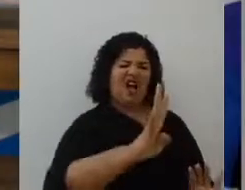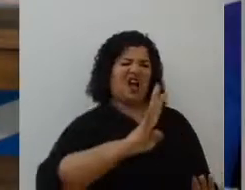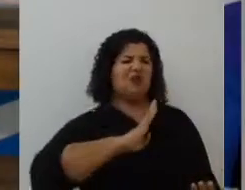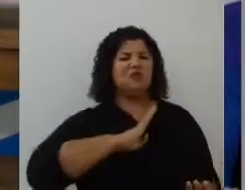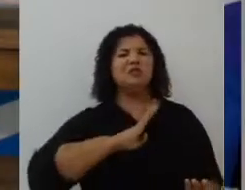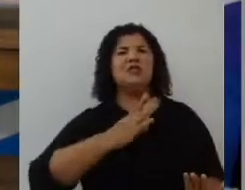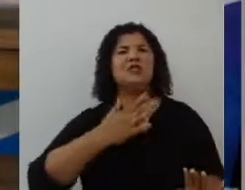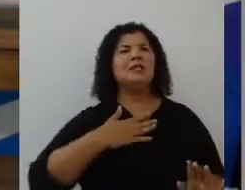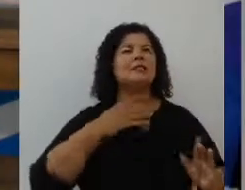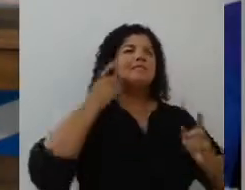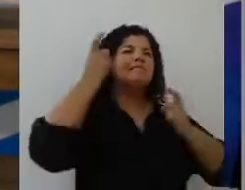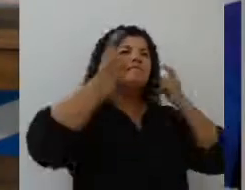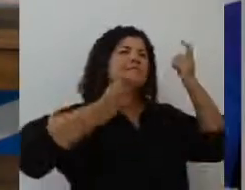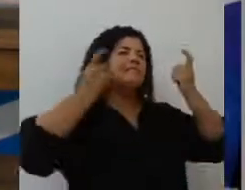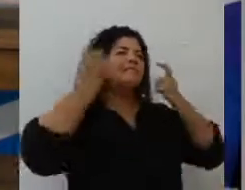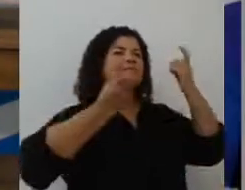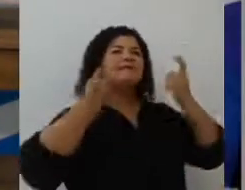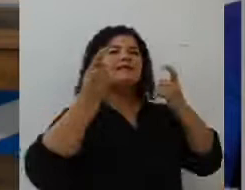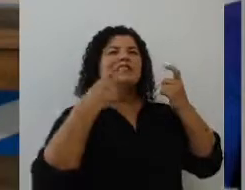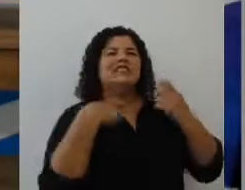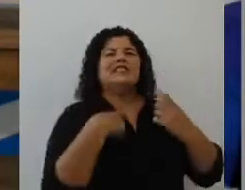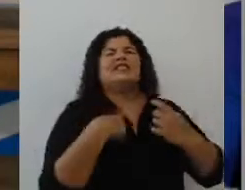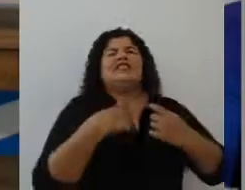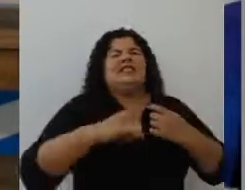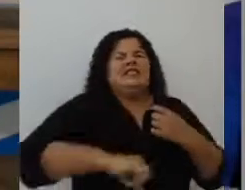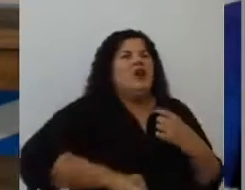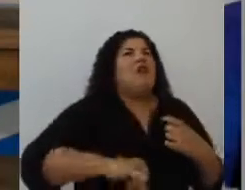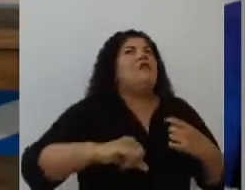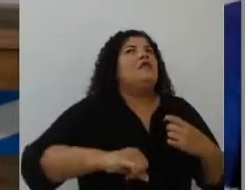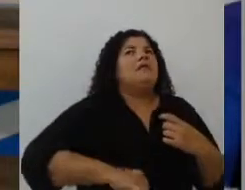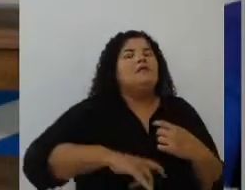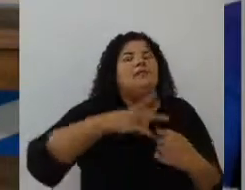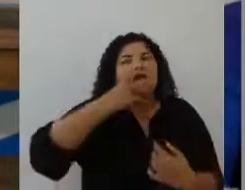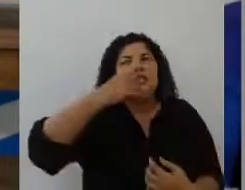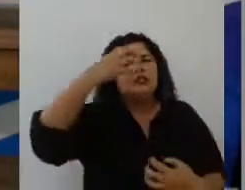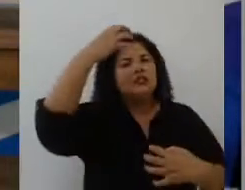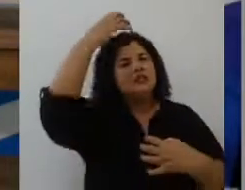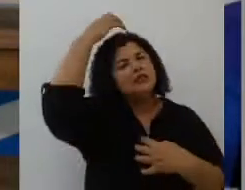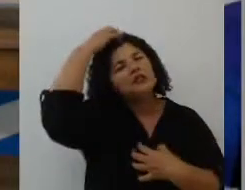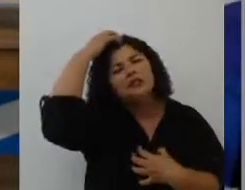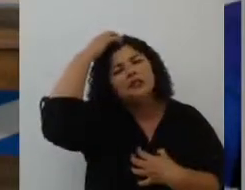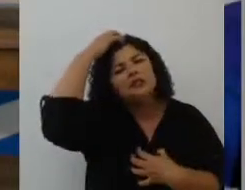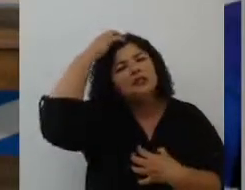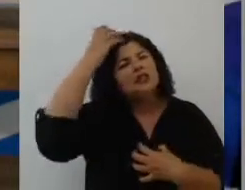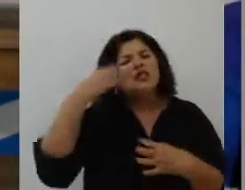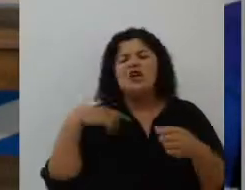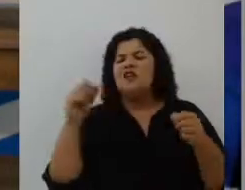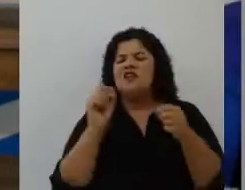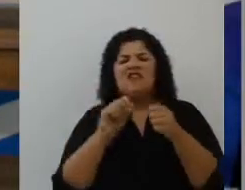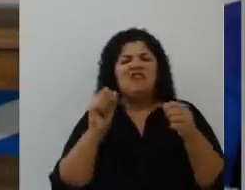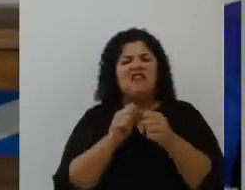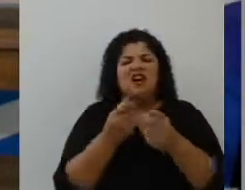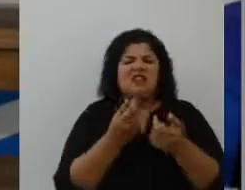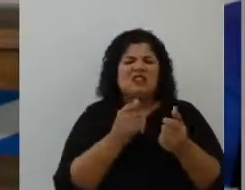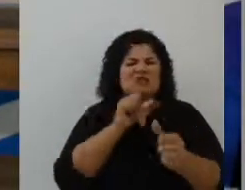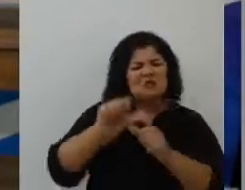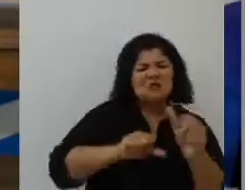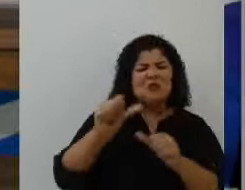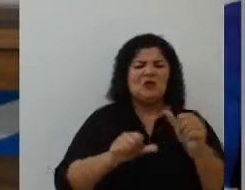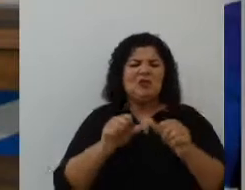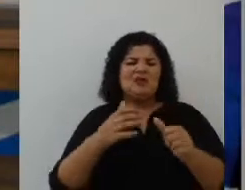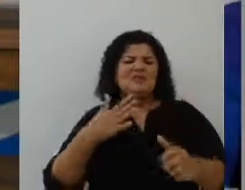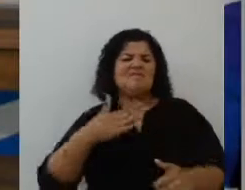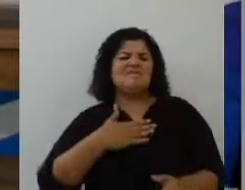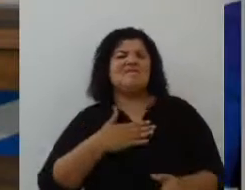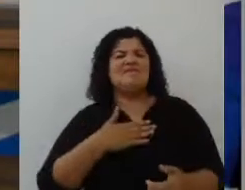me preocupa, agrava mais e mais a minha culpa. Eu faço e desfaço o contrafeito. O meu